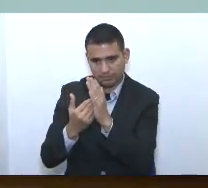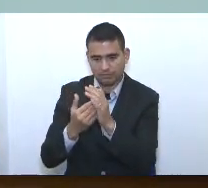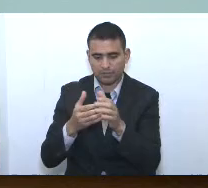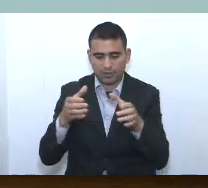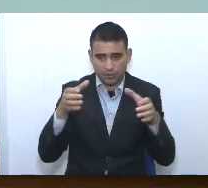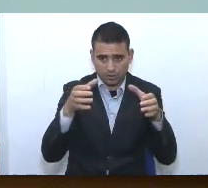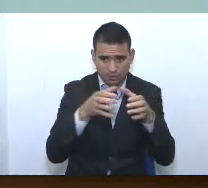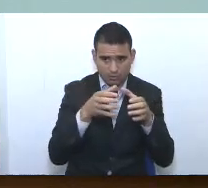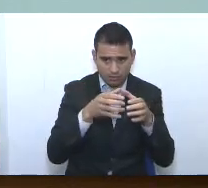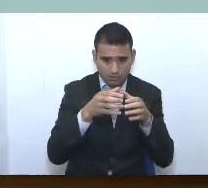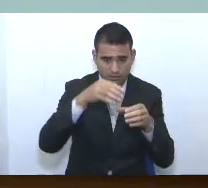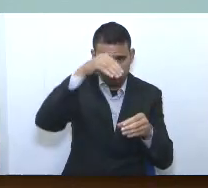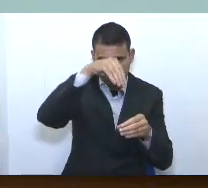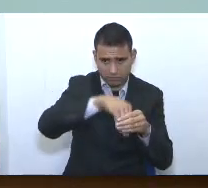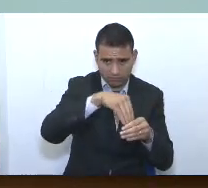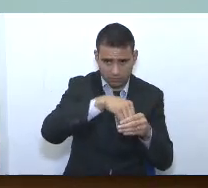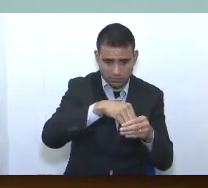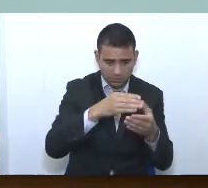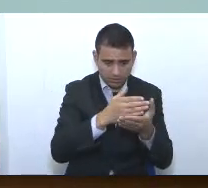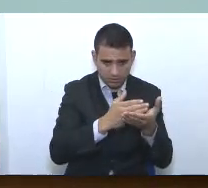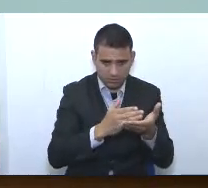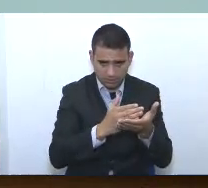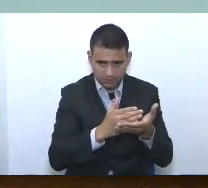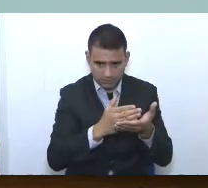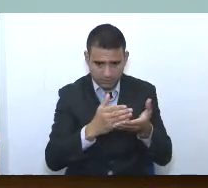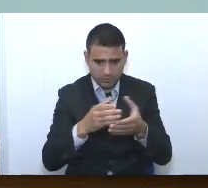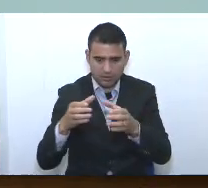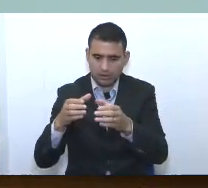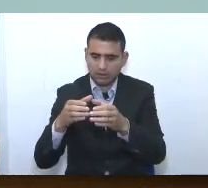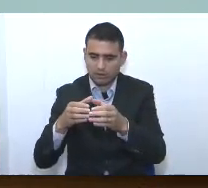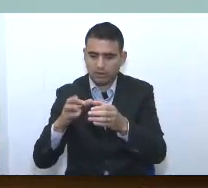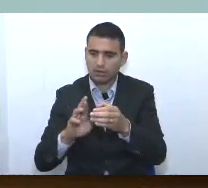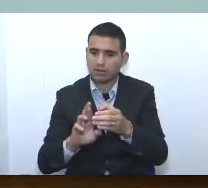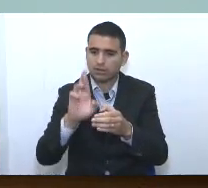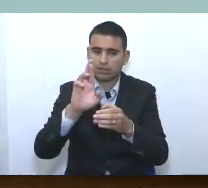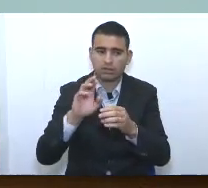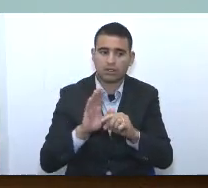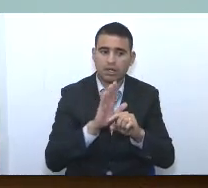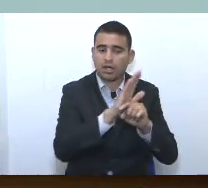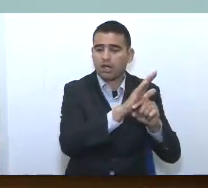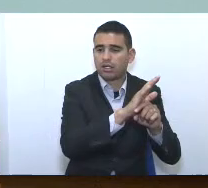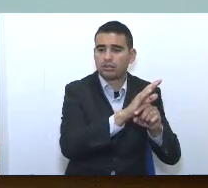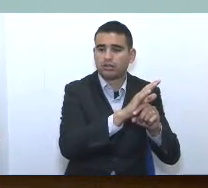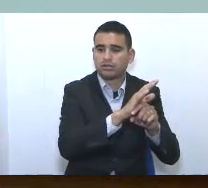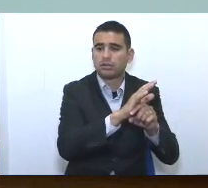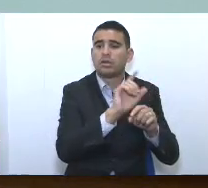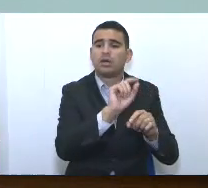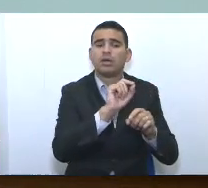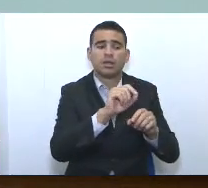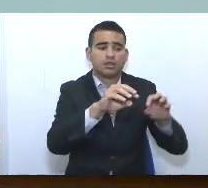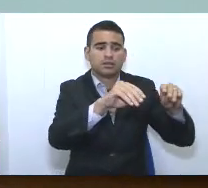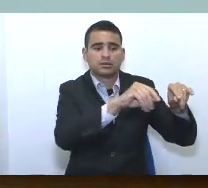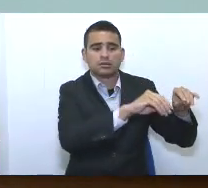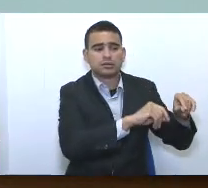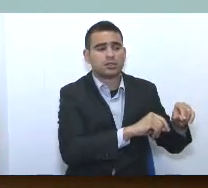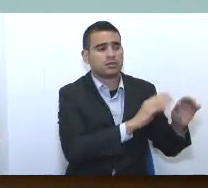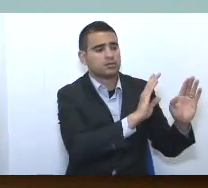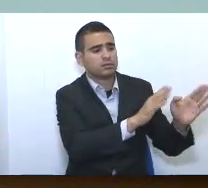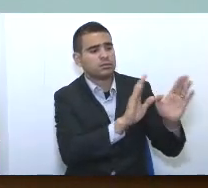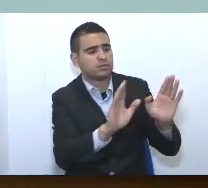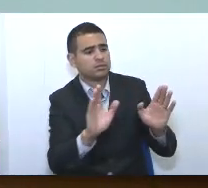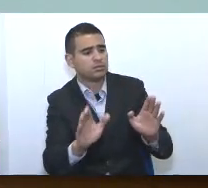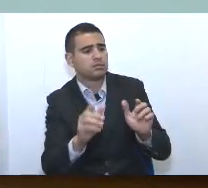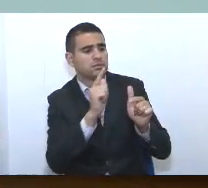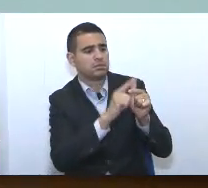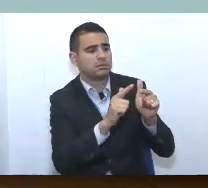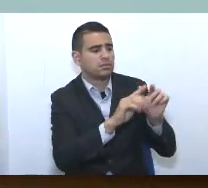tivermos lá ou uma divisão ou uma procuradoria, vocês, ou os senhores que são do ramo do direito, sabem como melhor adequar